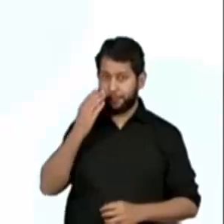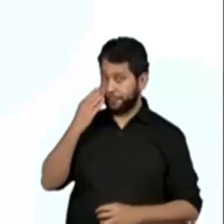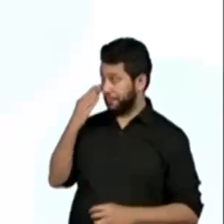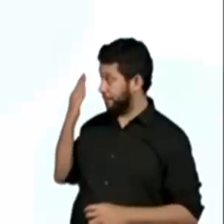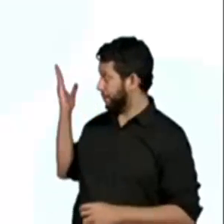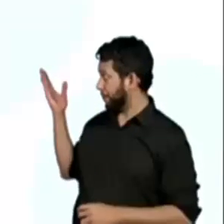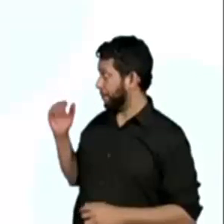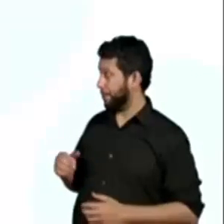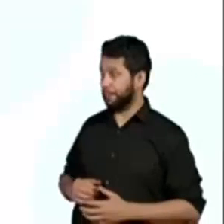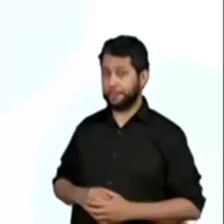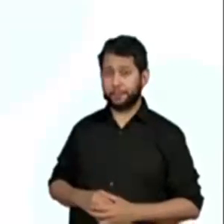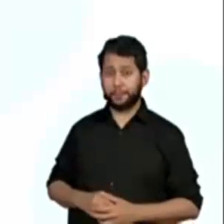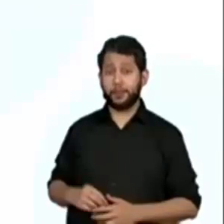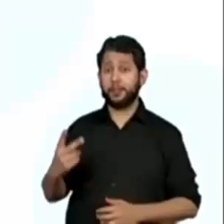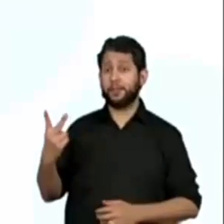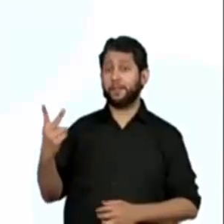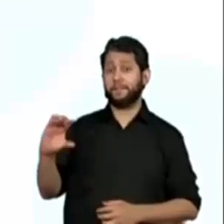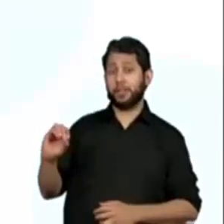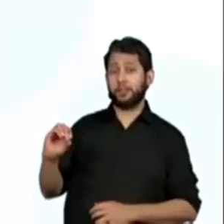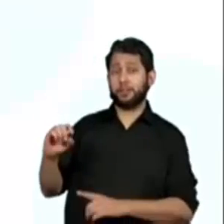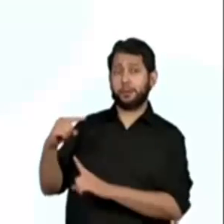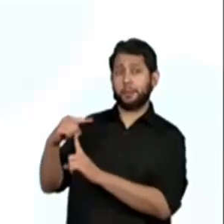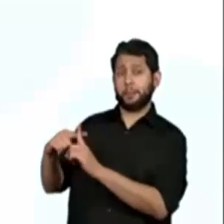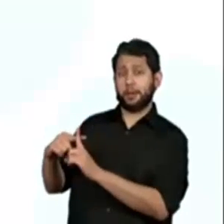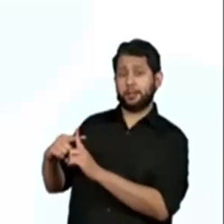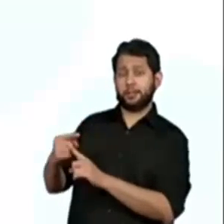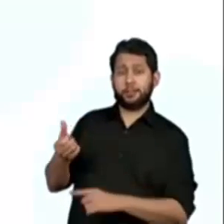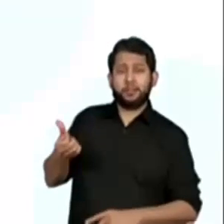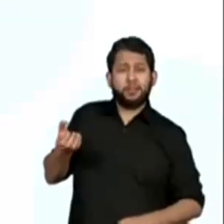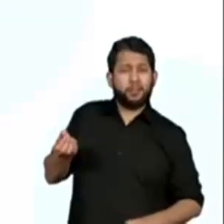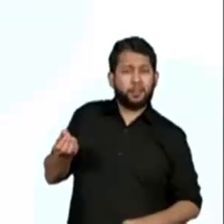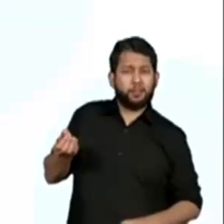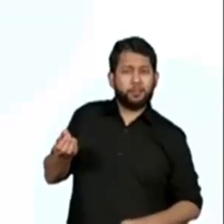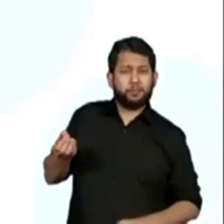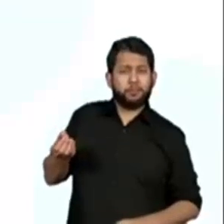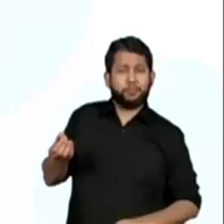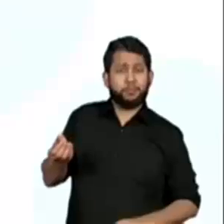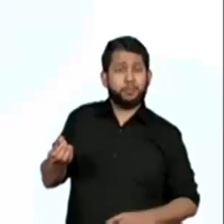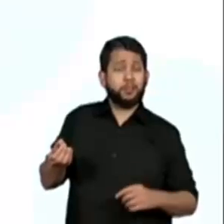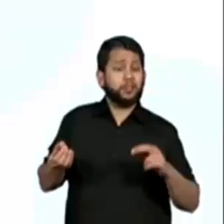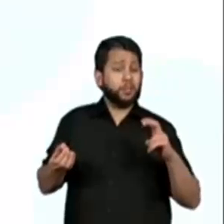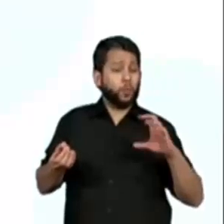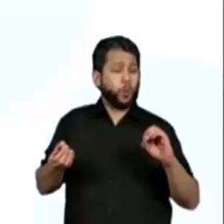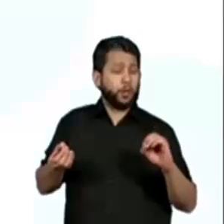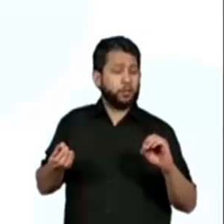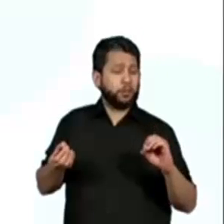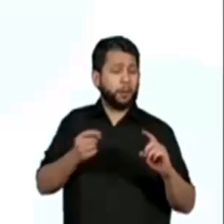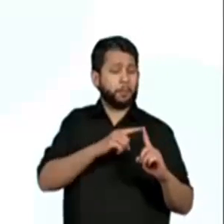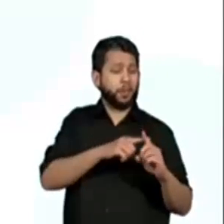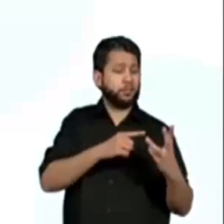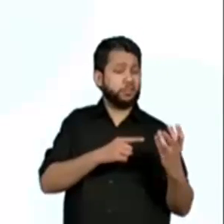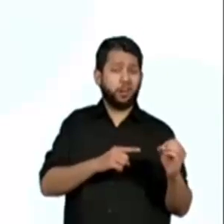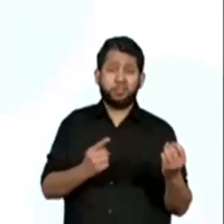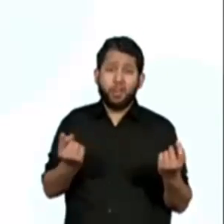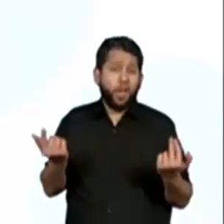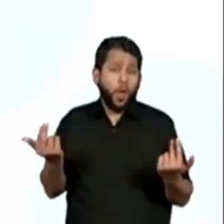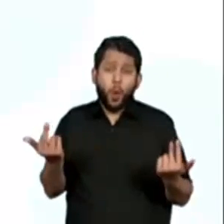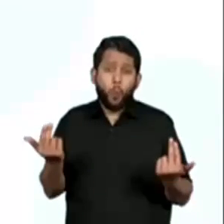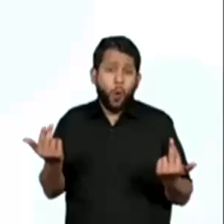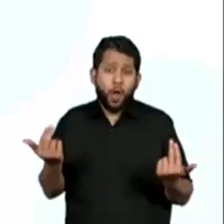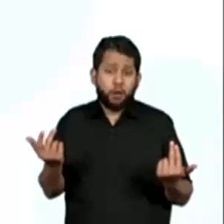a 50 mais 30. Porque essas duas equações têm como resultado 80, que a gente já viu, né?